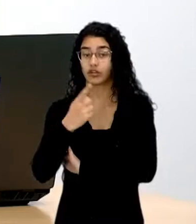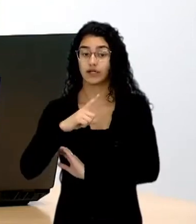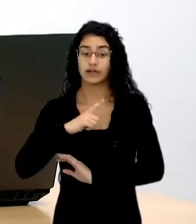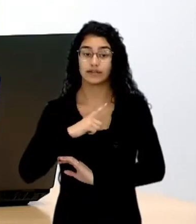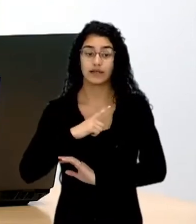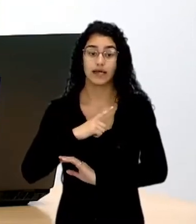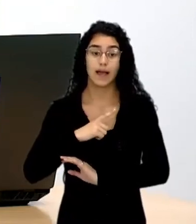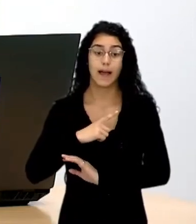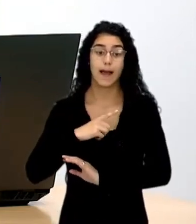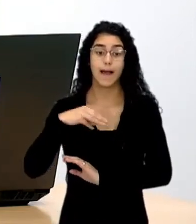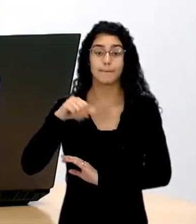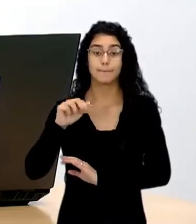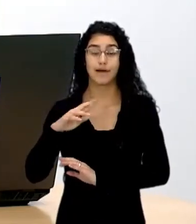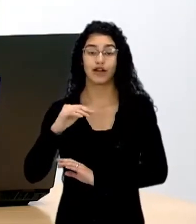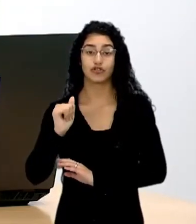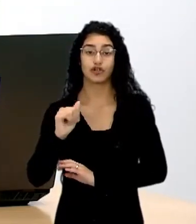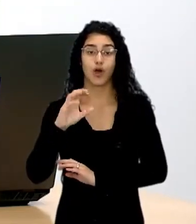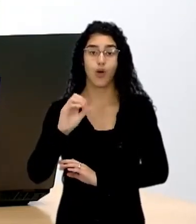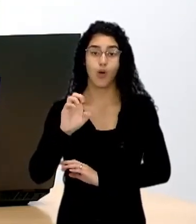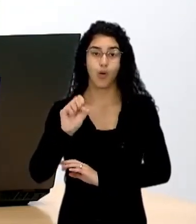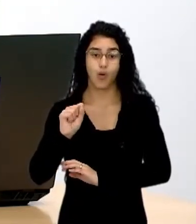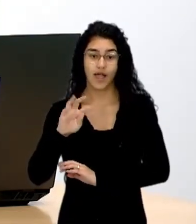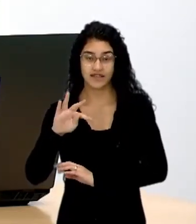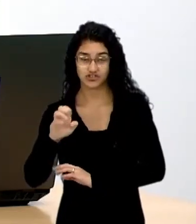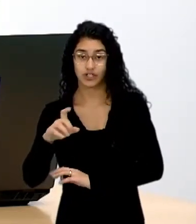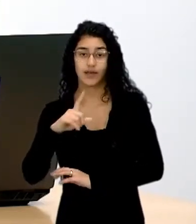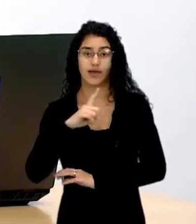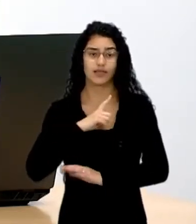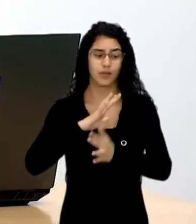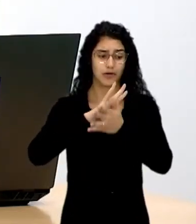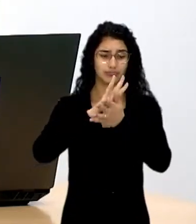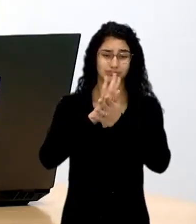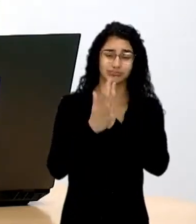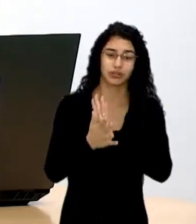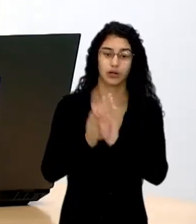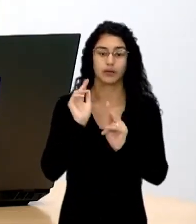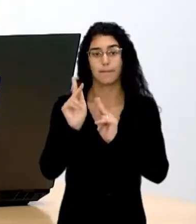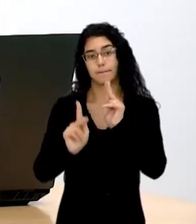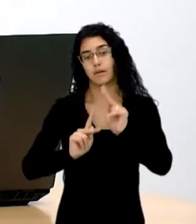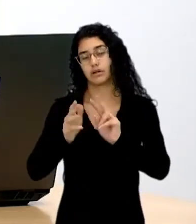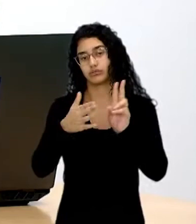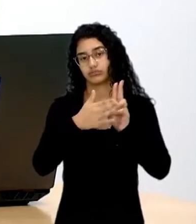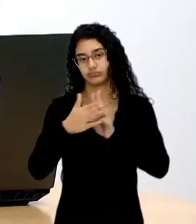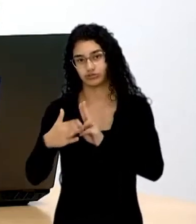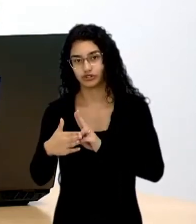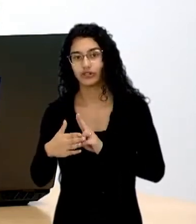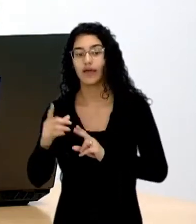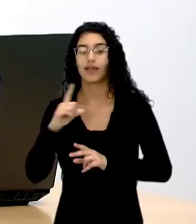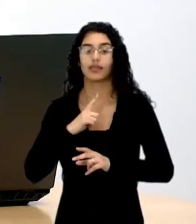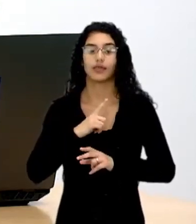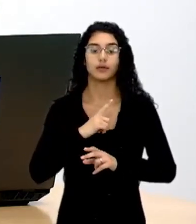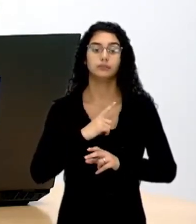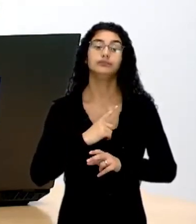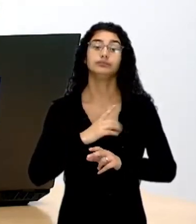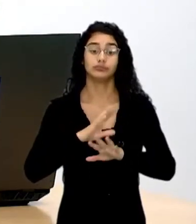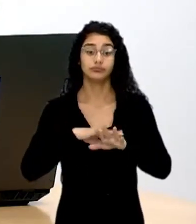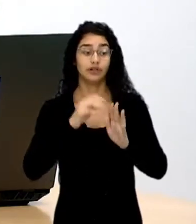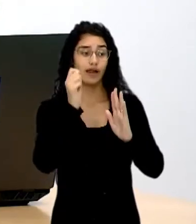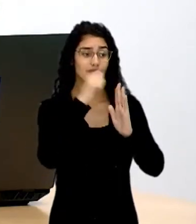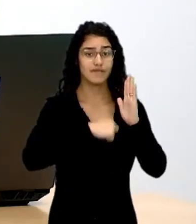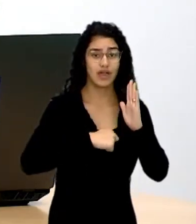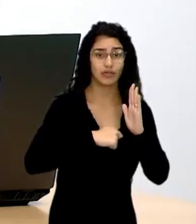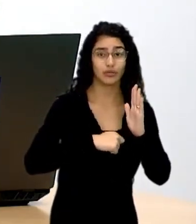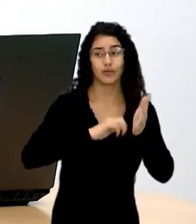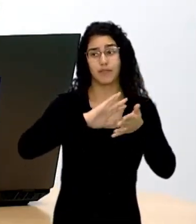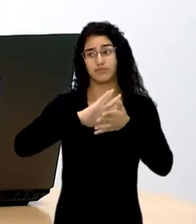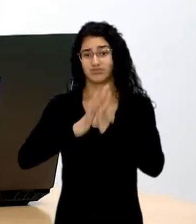Marcha Oeste, e isso causa uma grande destruição das populações indígenas, com acordos que eram feitos, acordos que